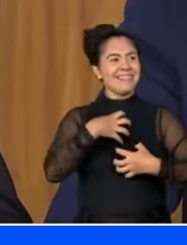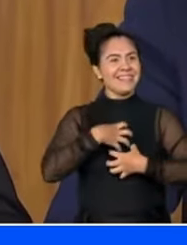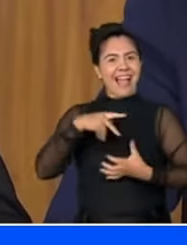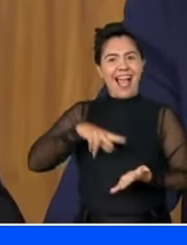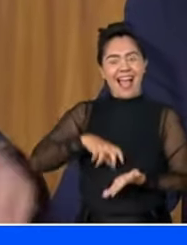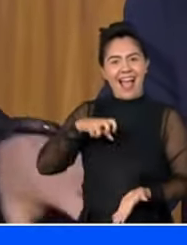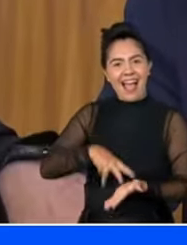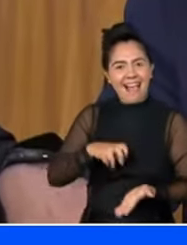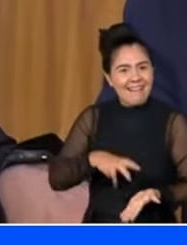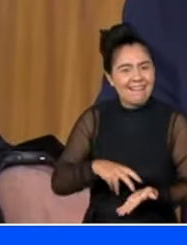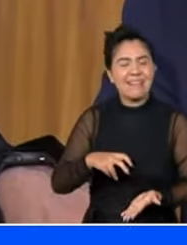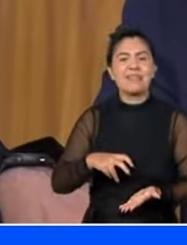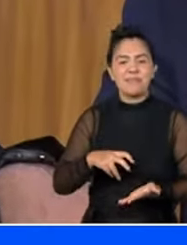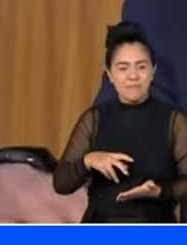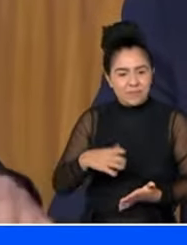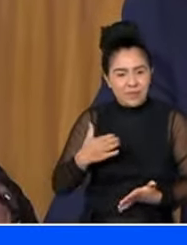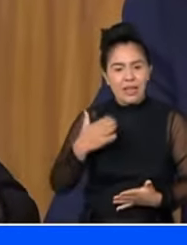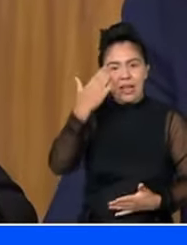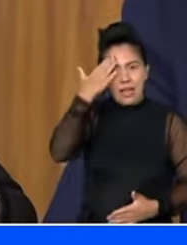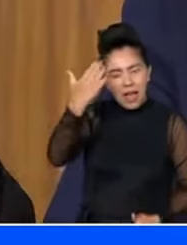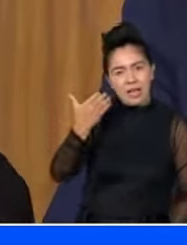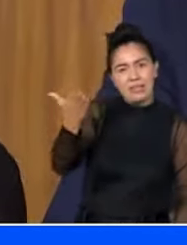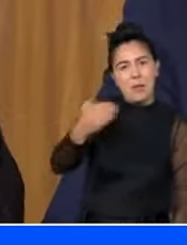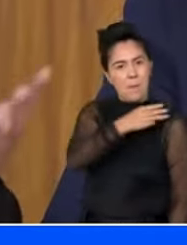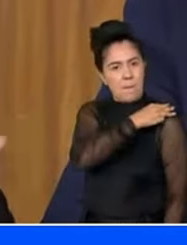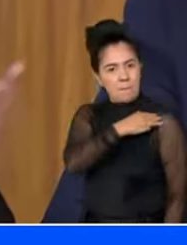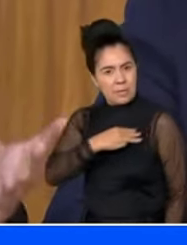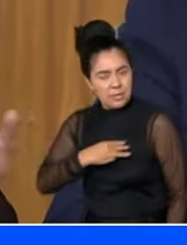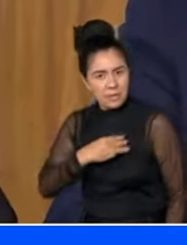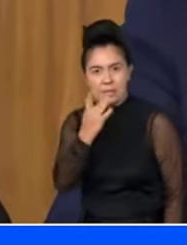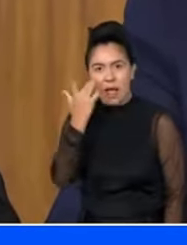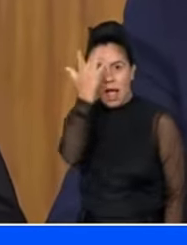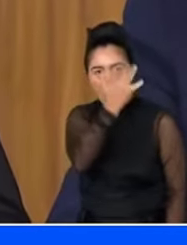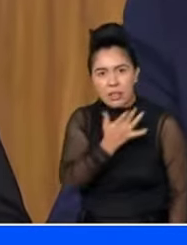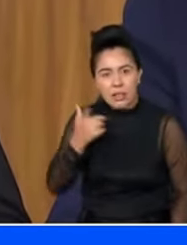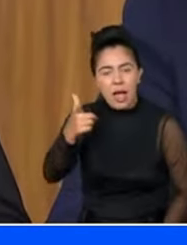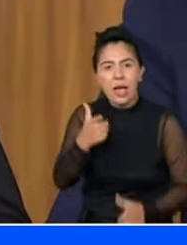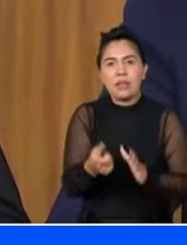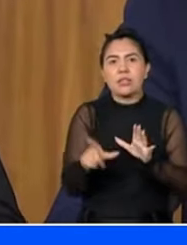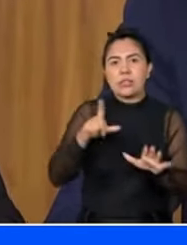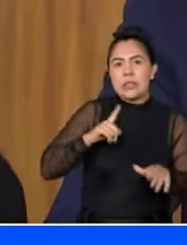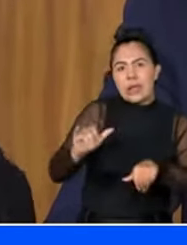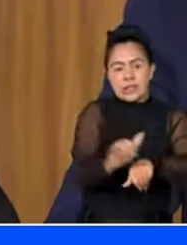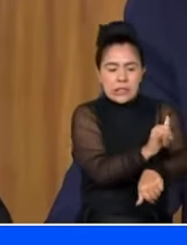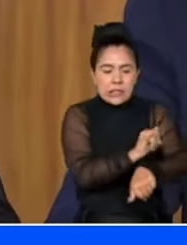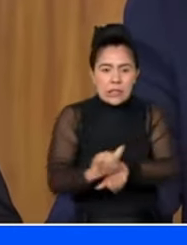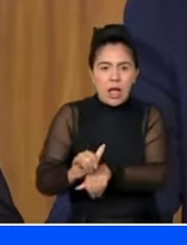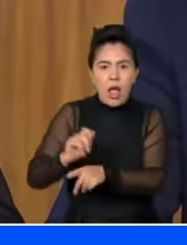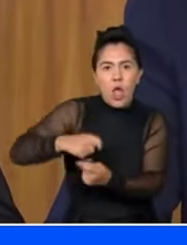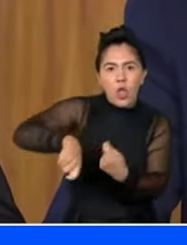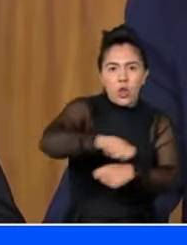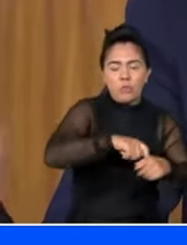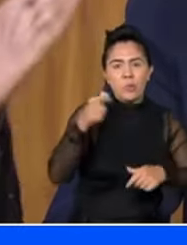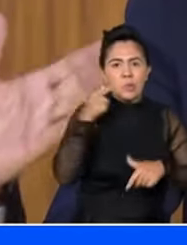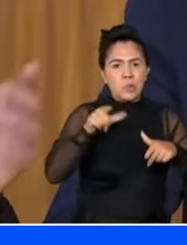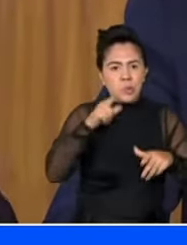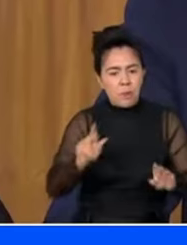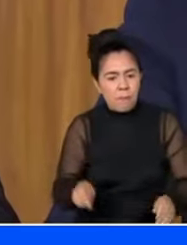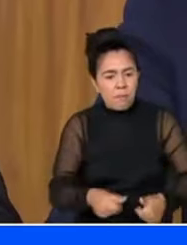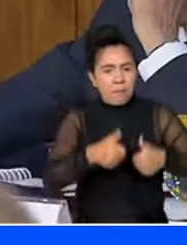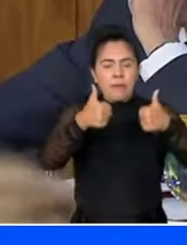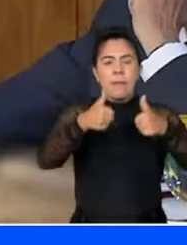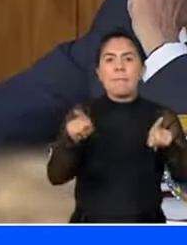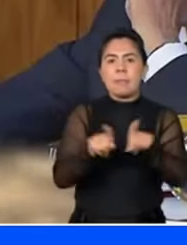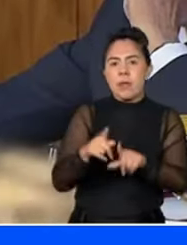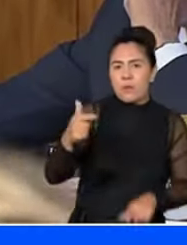nos setores, graças, óbvio, ao ministro Haddad, que tem criado um ambiente econômico para que a gente possa ir para frente. É um